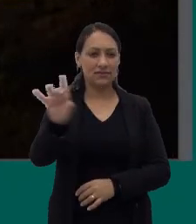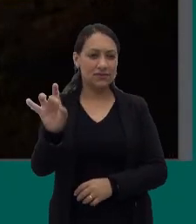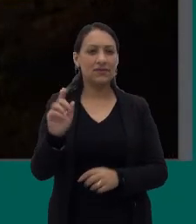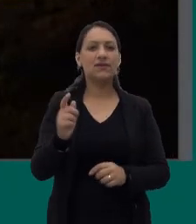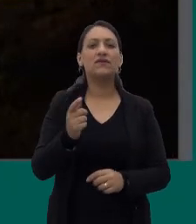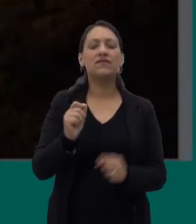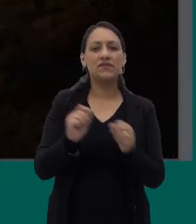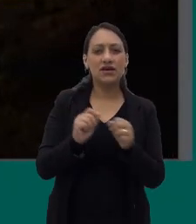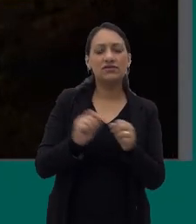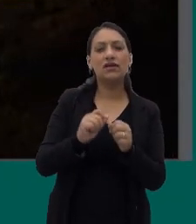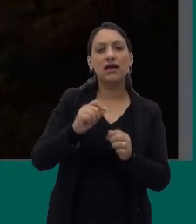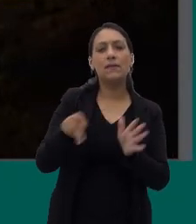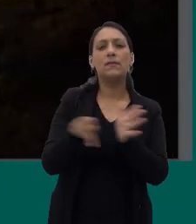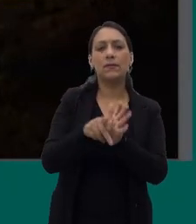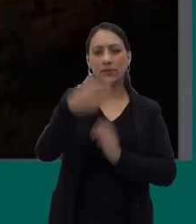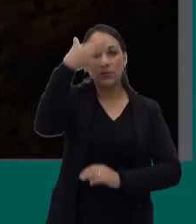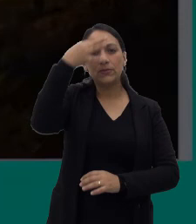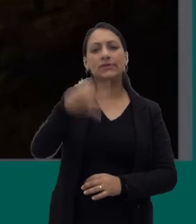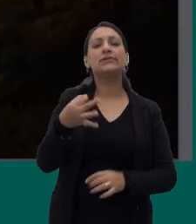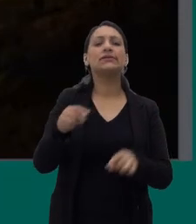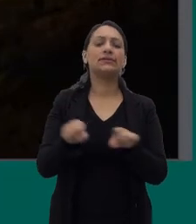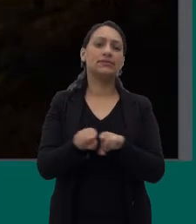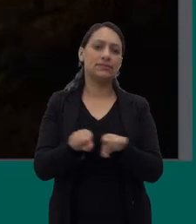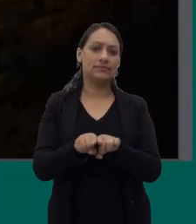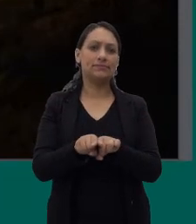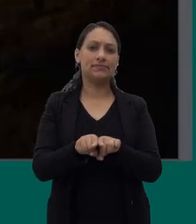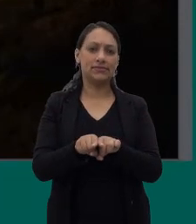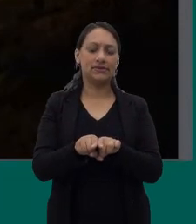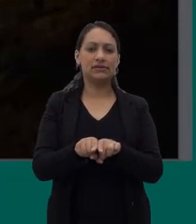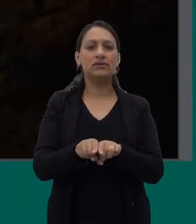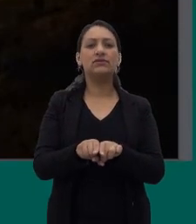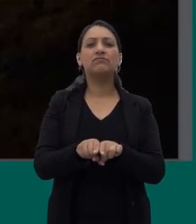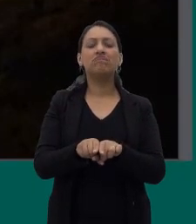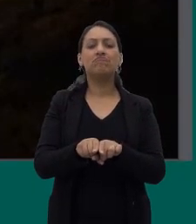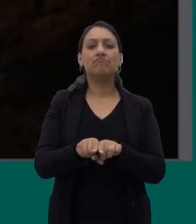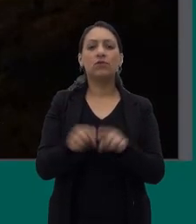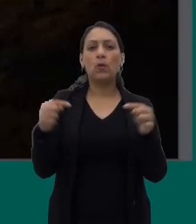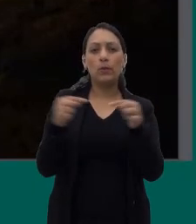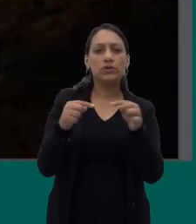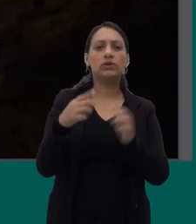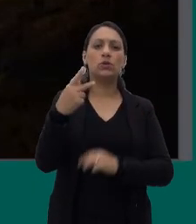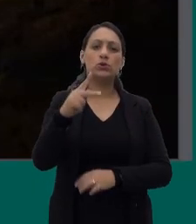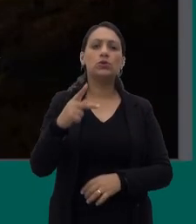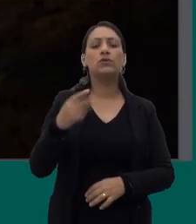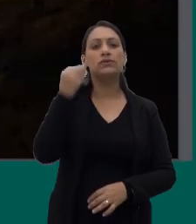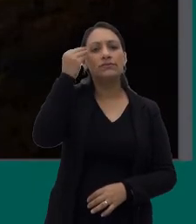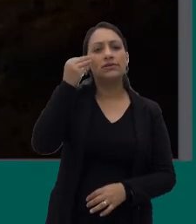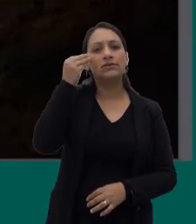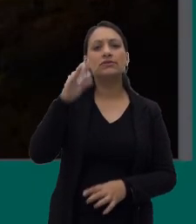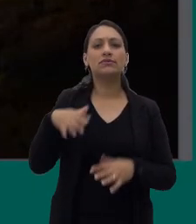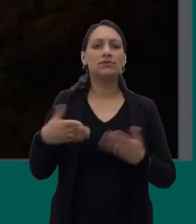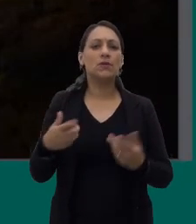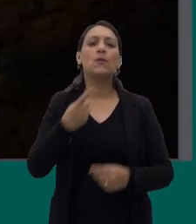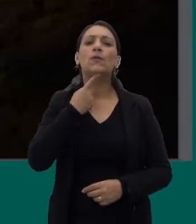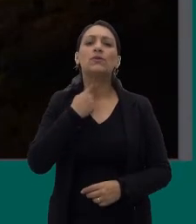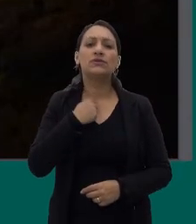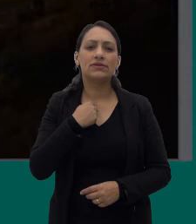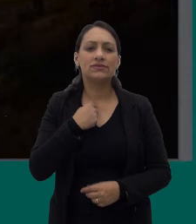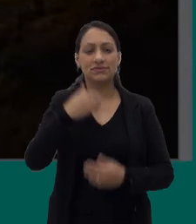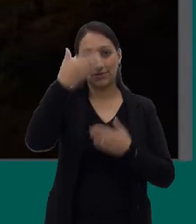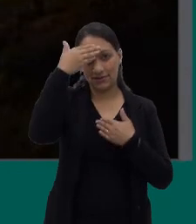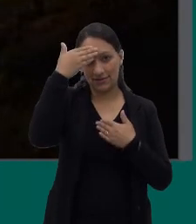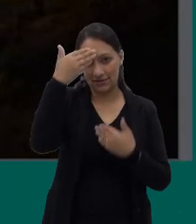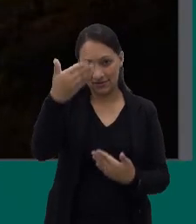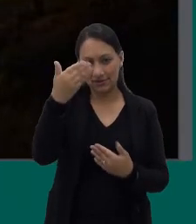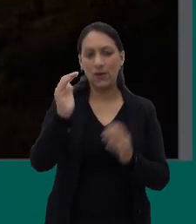própria compreensão também, né? De acordo com as suas experiências. Eu gostaria, então, né, de